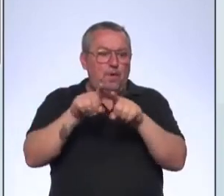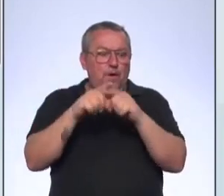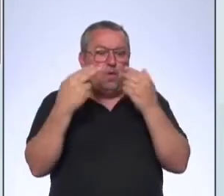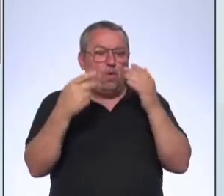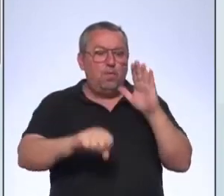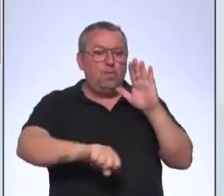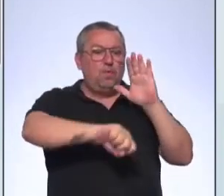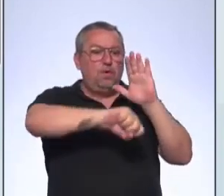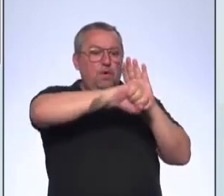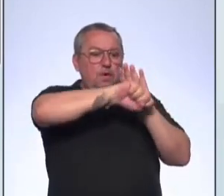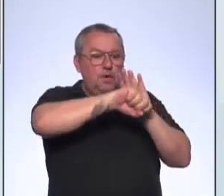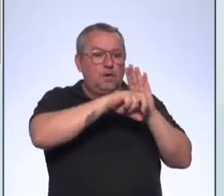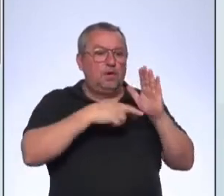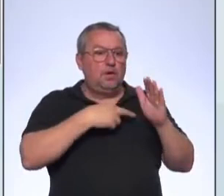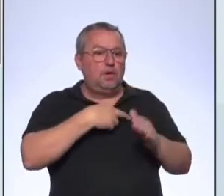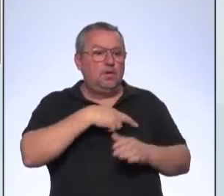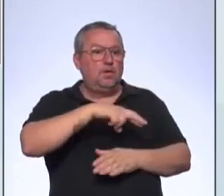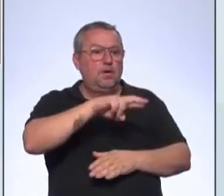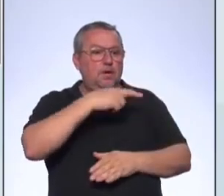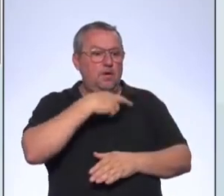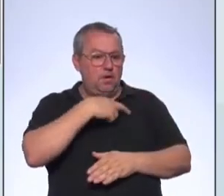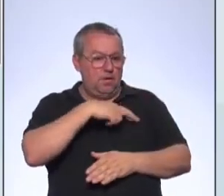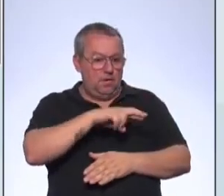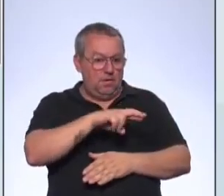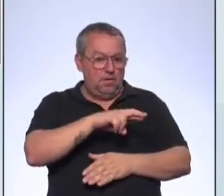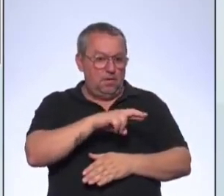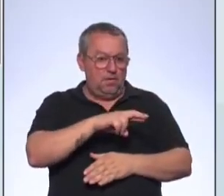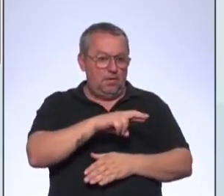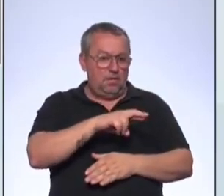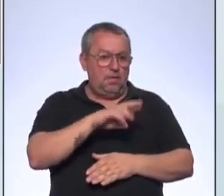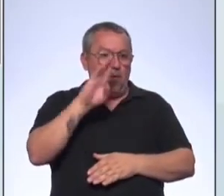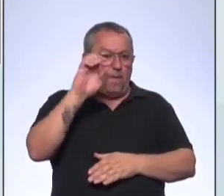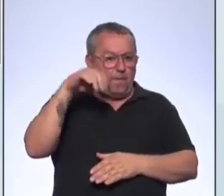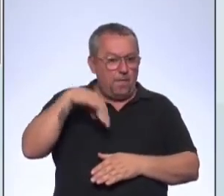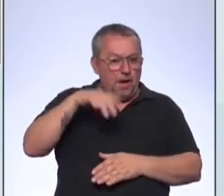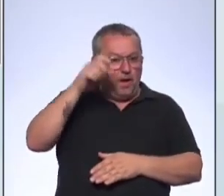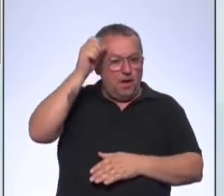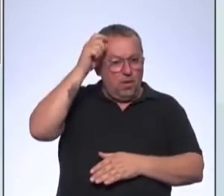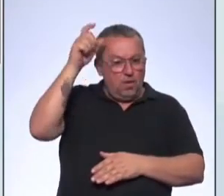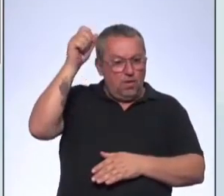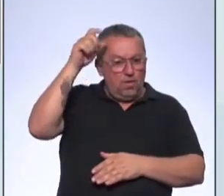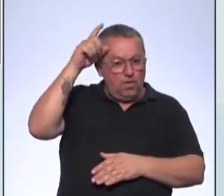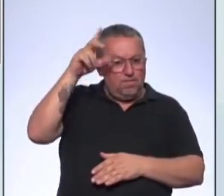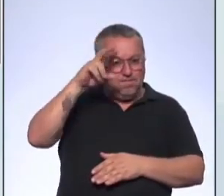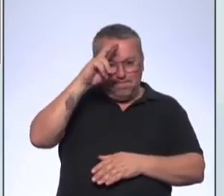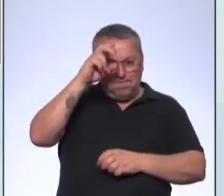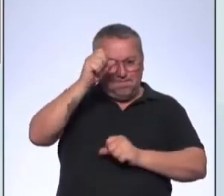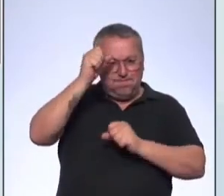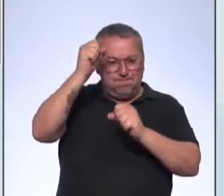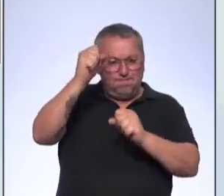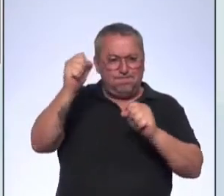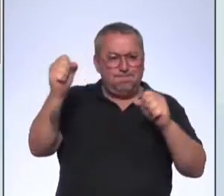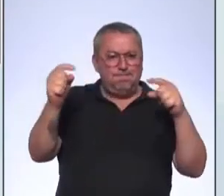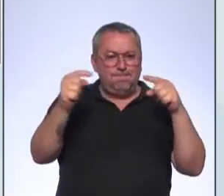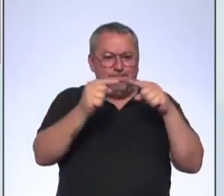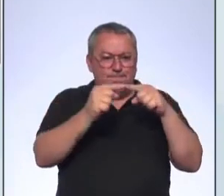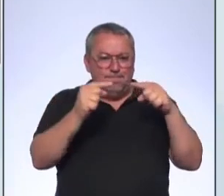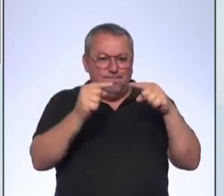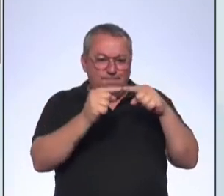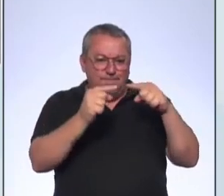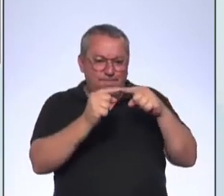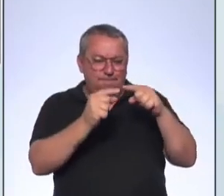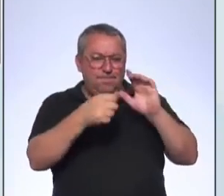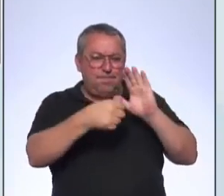como símbolos e representações religiosas. Um patrimônio cultural está fortemente associado